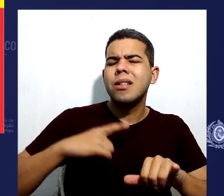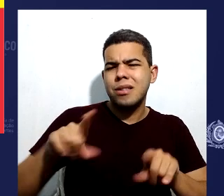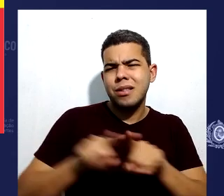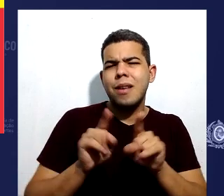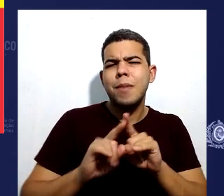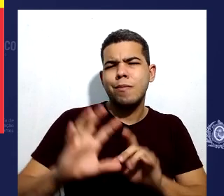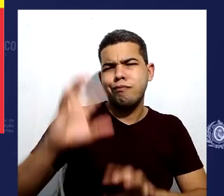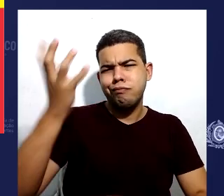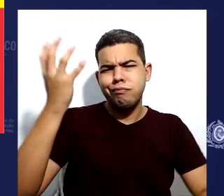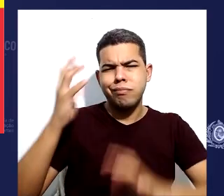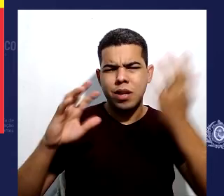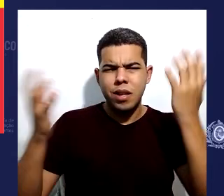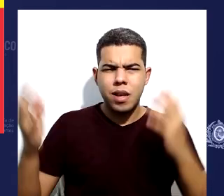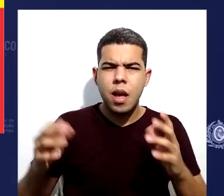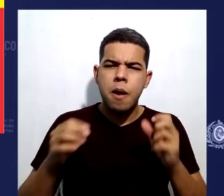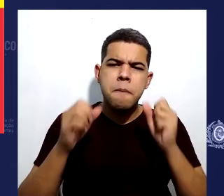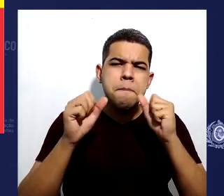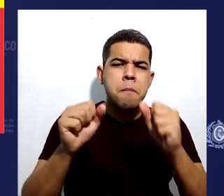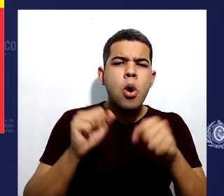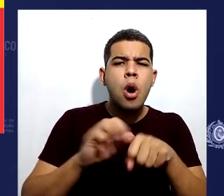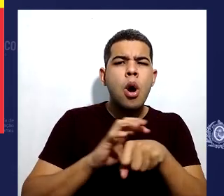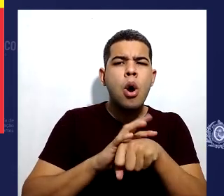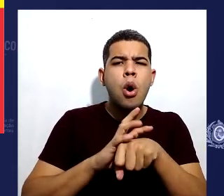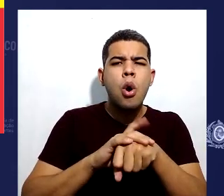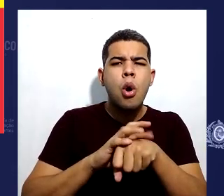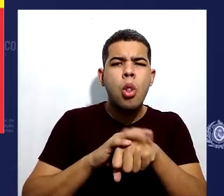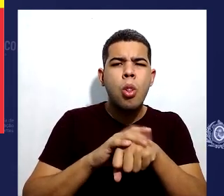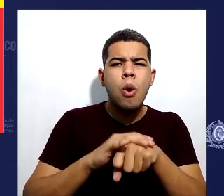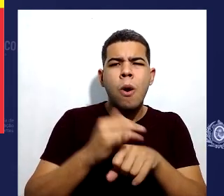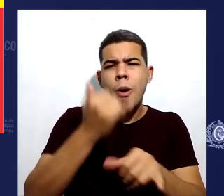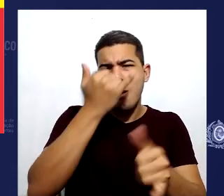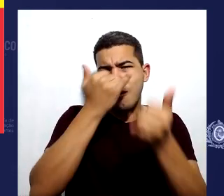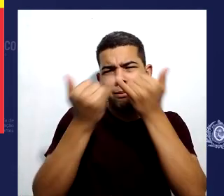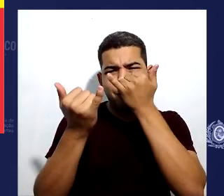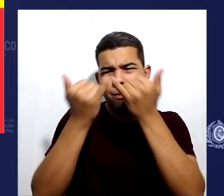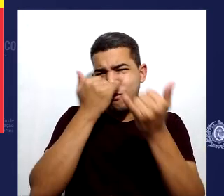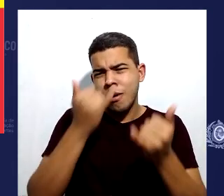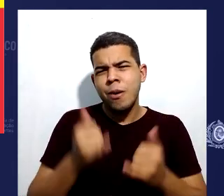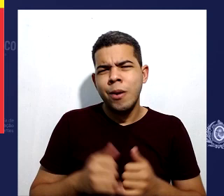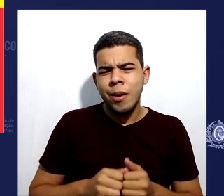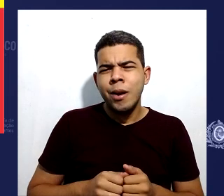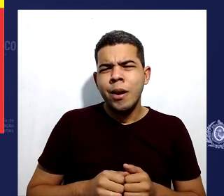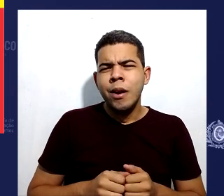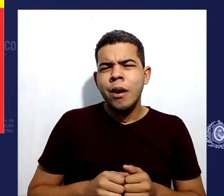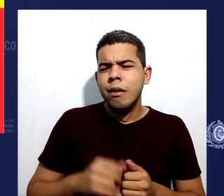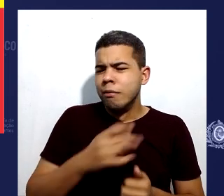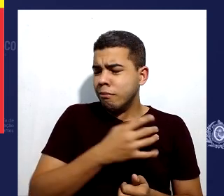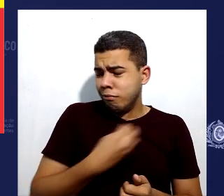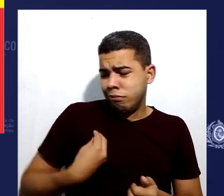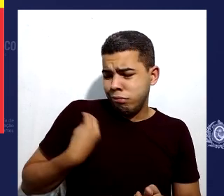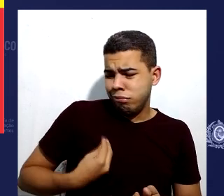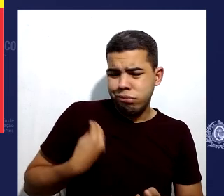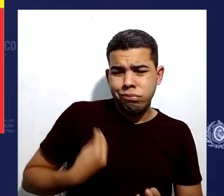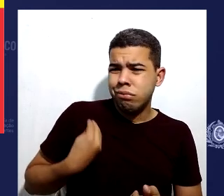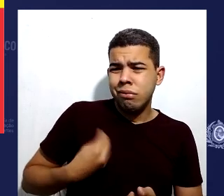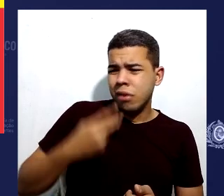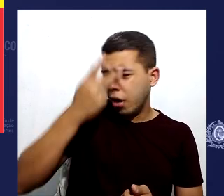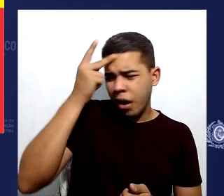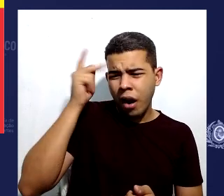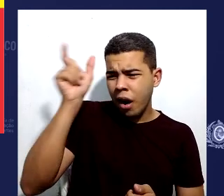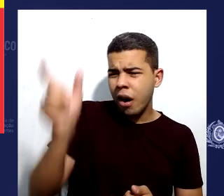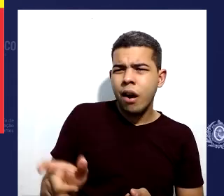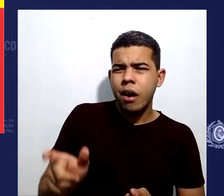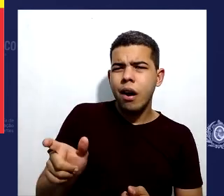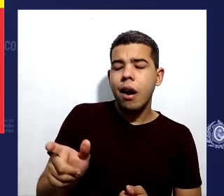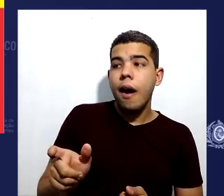causar diversos prejuízos à vida do paciente em todas as esferas. Para um dependente químico, usar